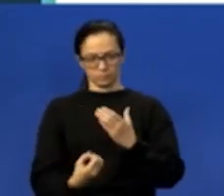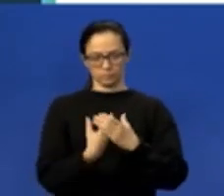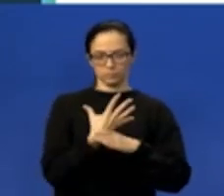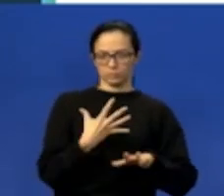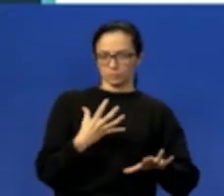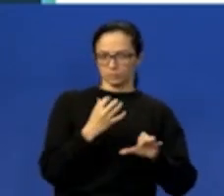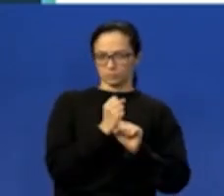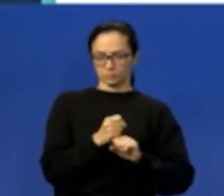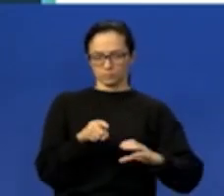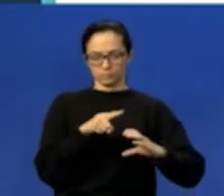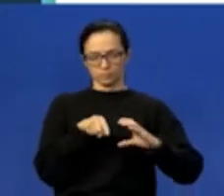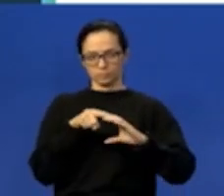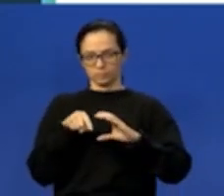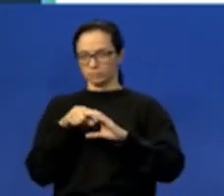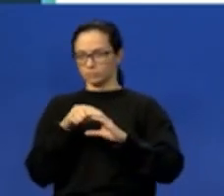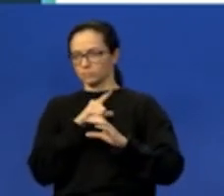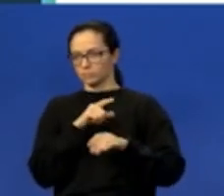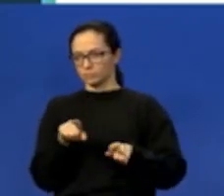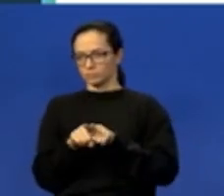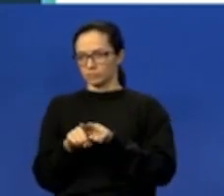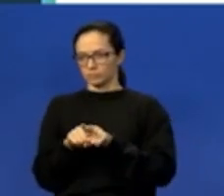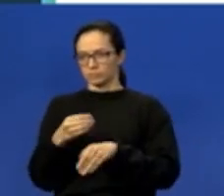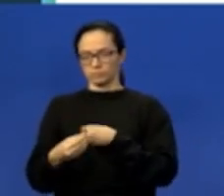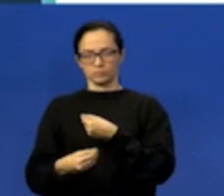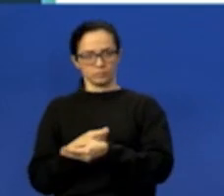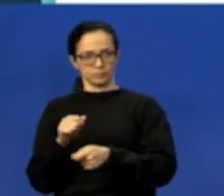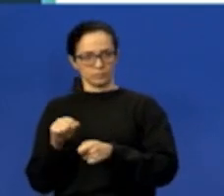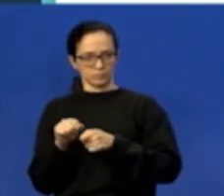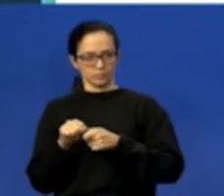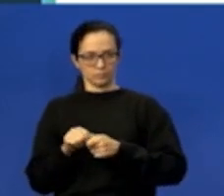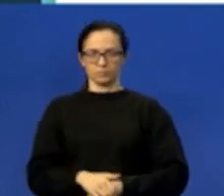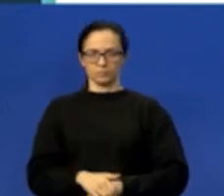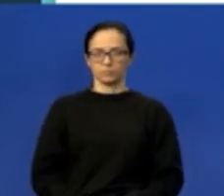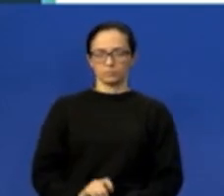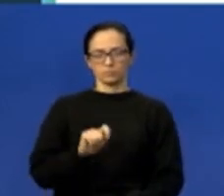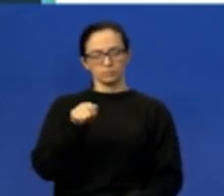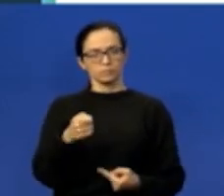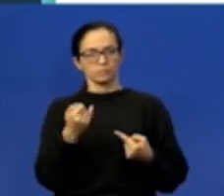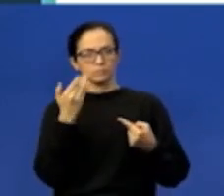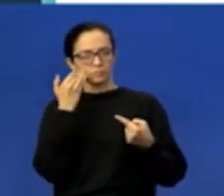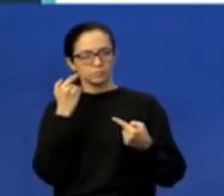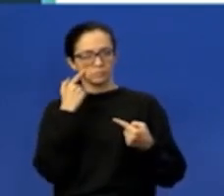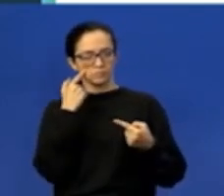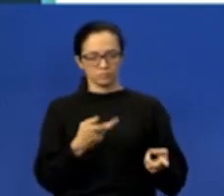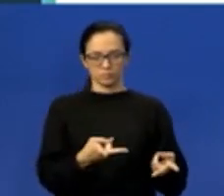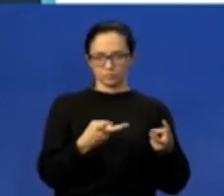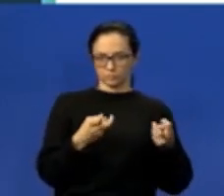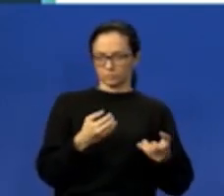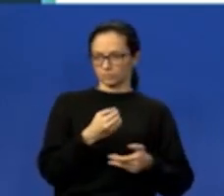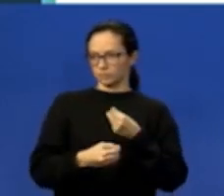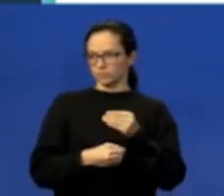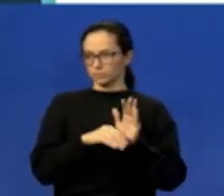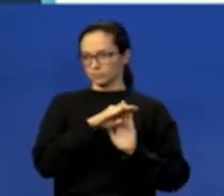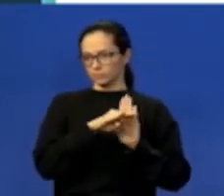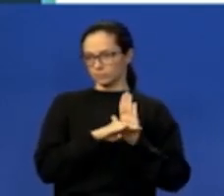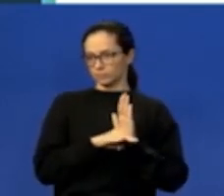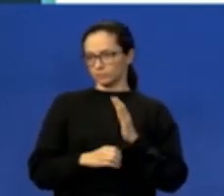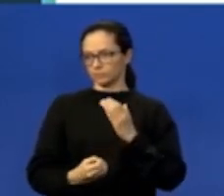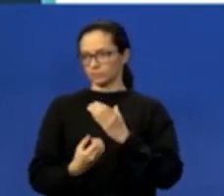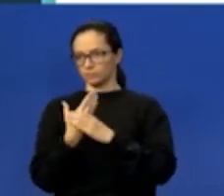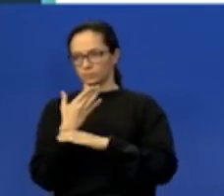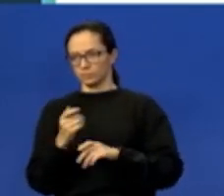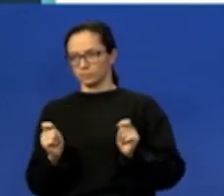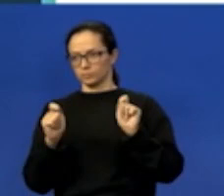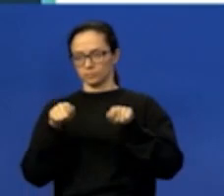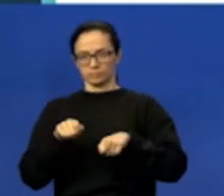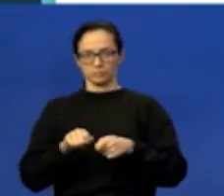propriamente dita, né, das células do sangue ou as células sanguíneas. E a gente vê que a gente parte que as células sanguíneas, elas são produzidas a partir de uma